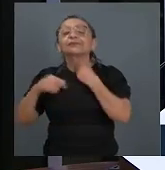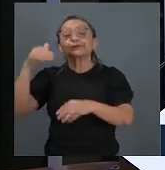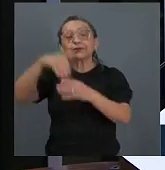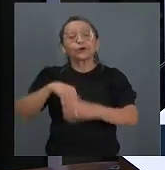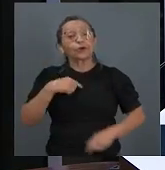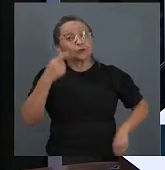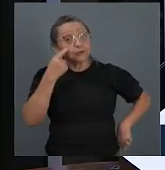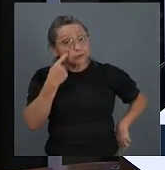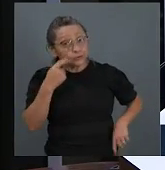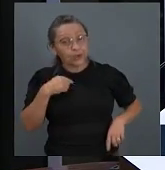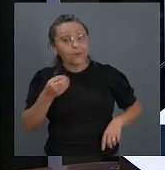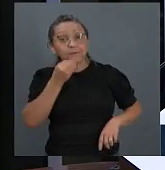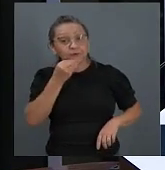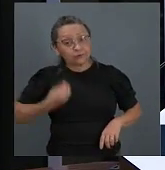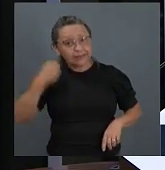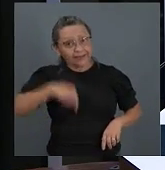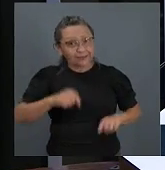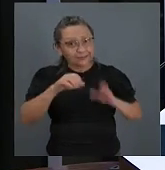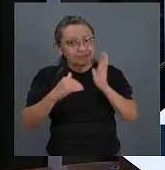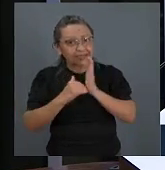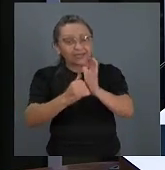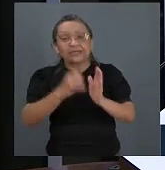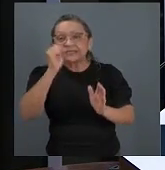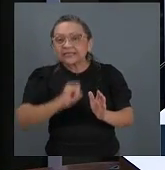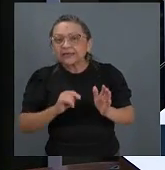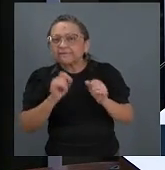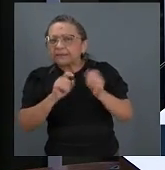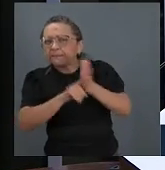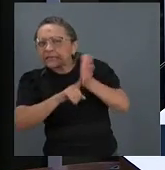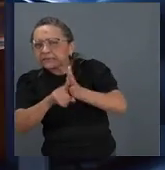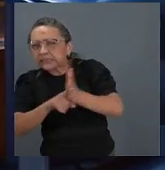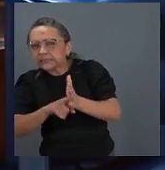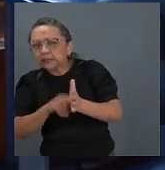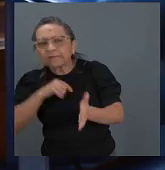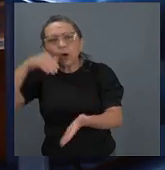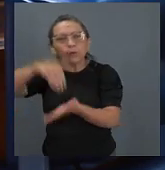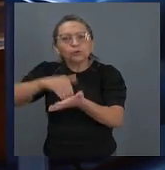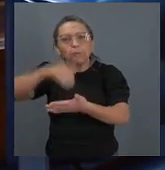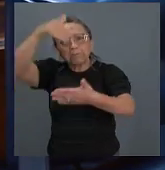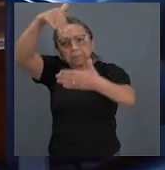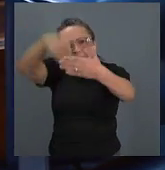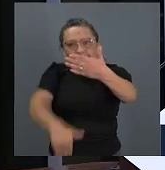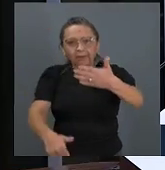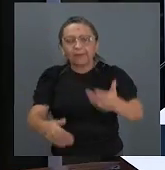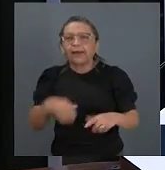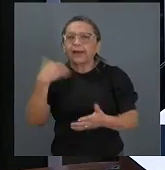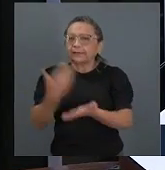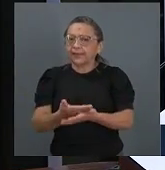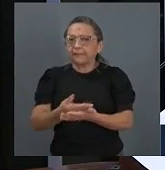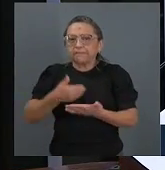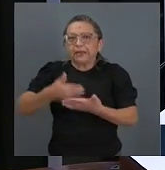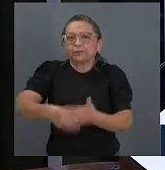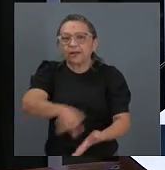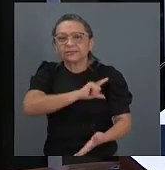Eu não era para estar aqui no Senado, não, senador Cleitinho. Se fosse pesquisa, estava em último lugar. Em último lugar, até a véspera.